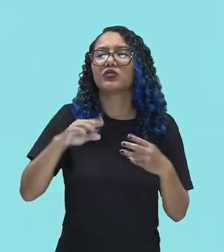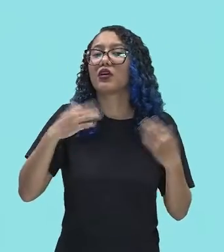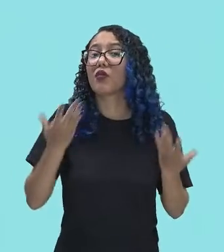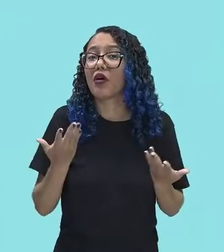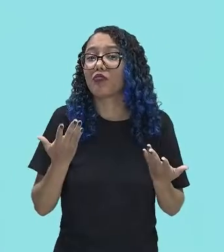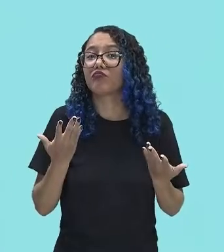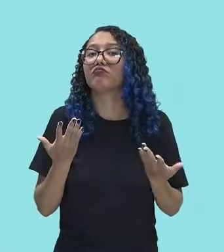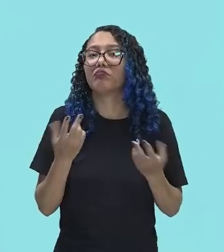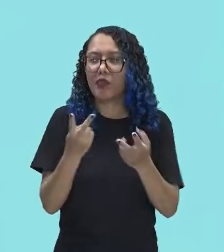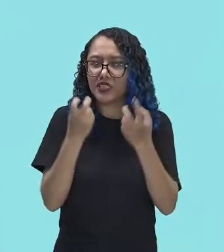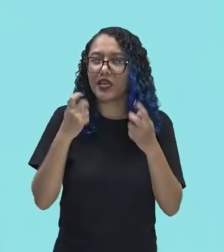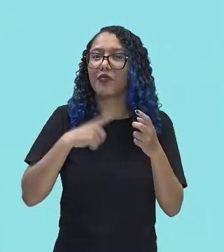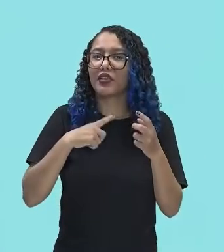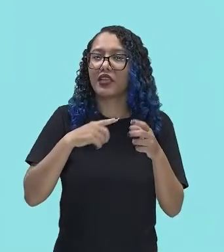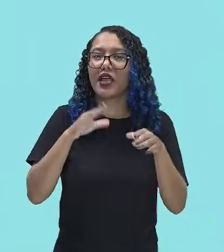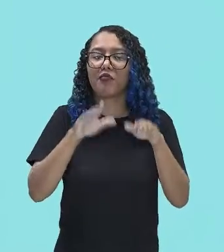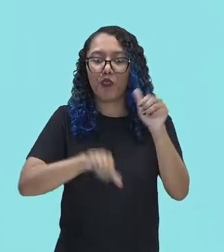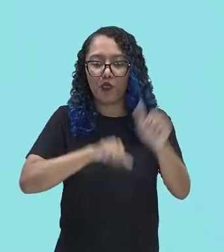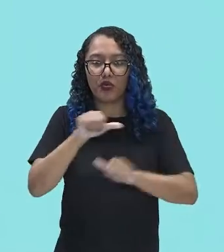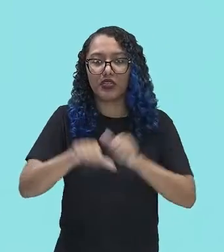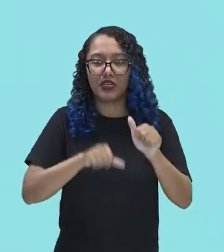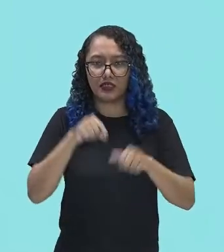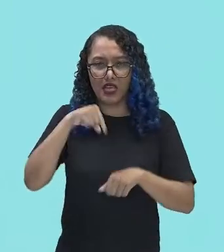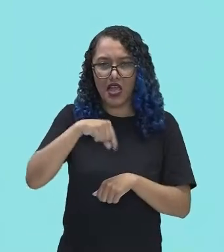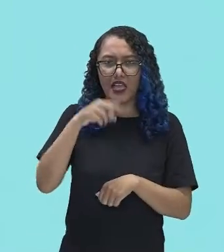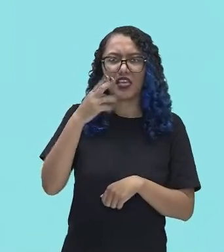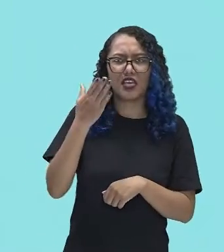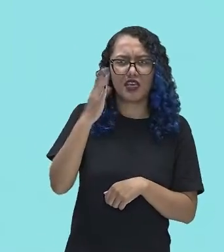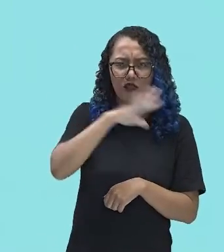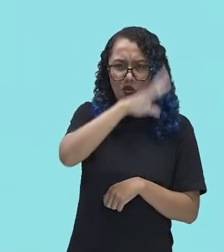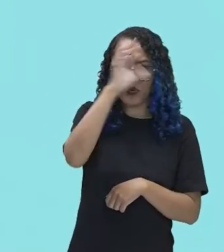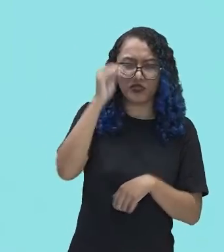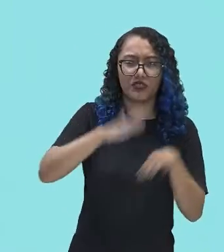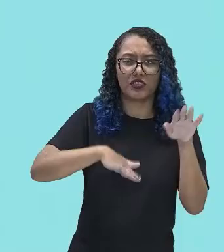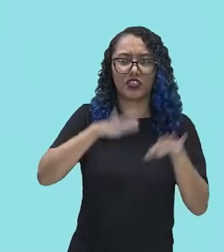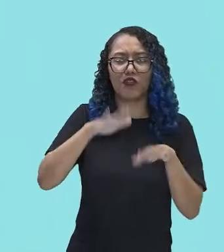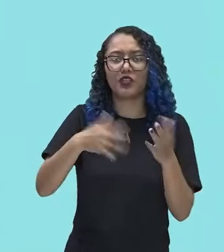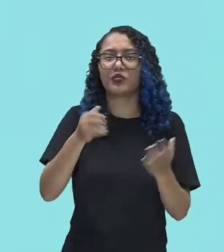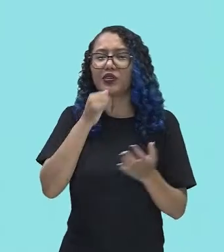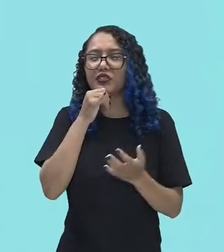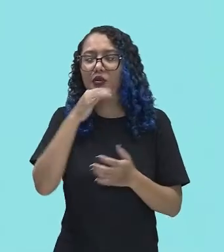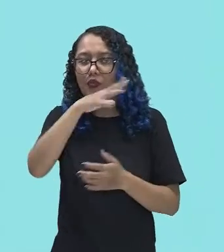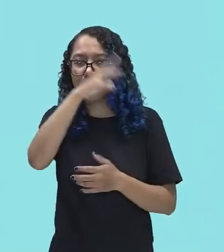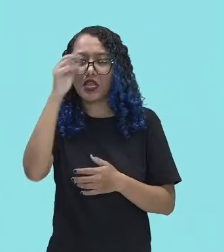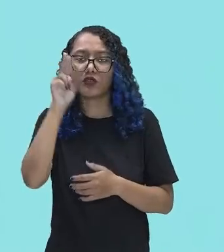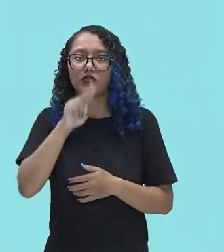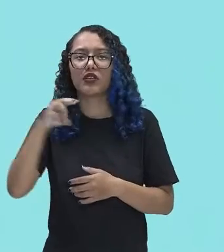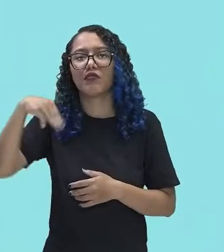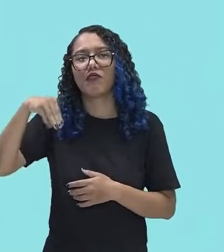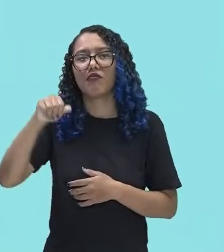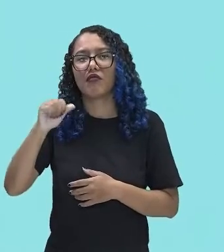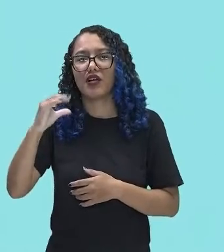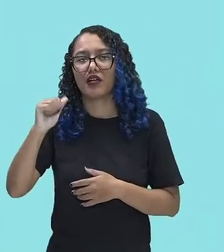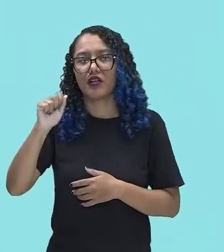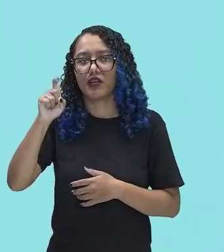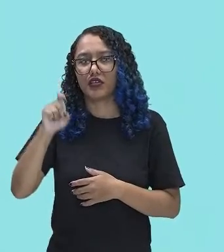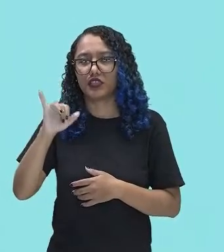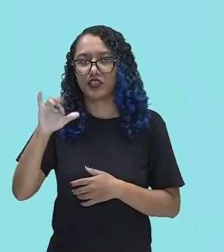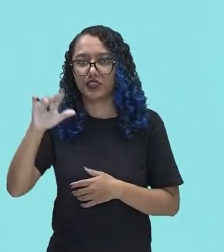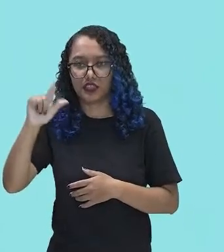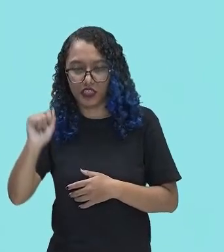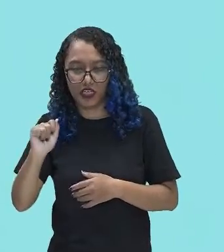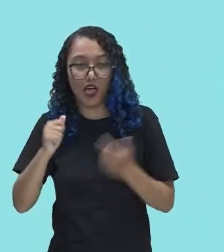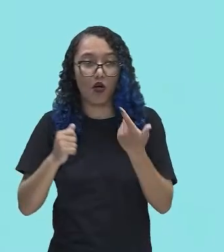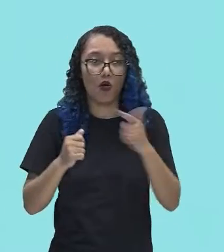região. Inclusive aqui no próprio Amazonas, talvez em Manaus seja macaxeira. no interior, em outra cidade,